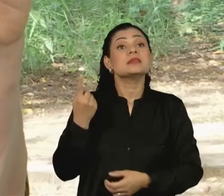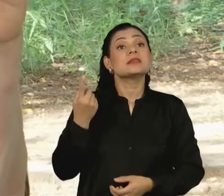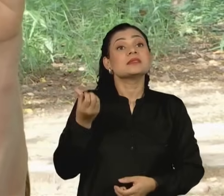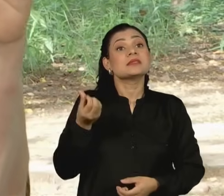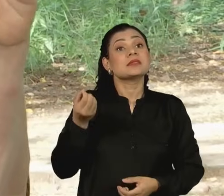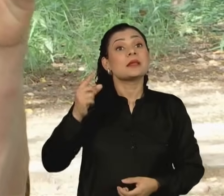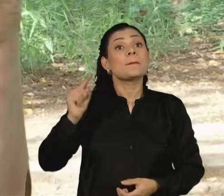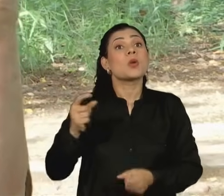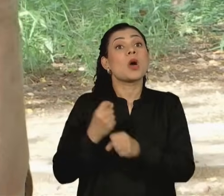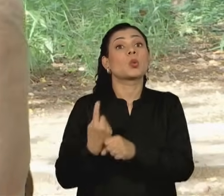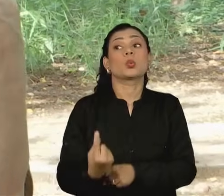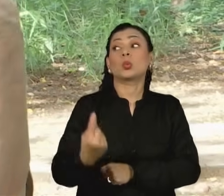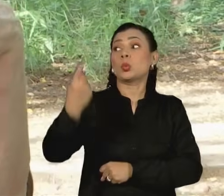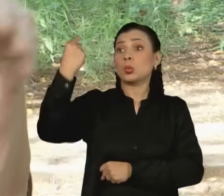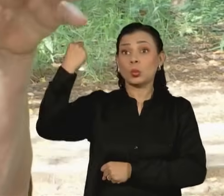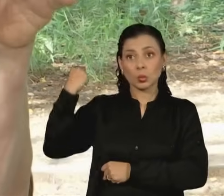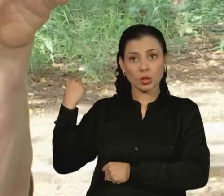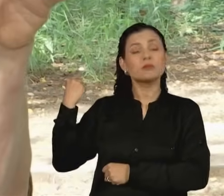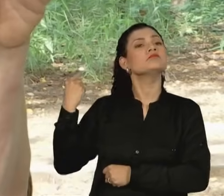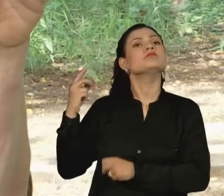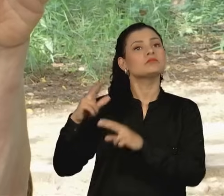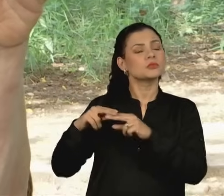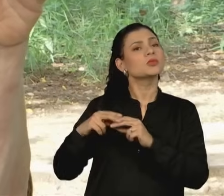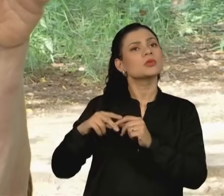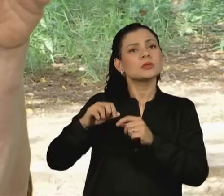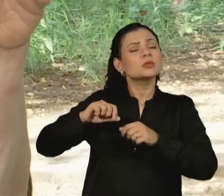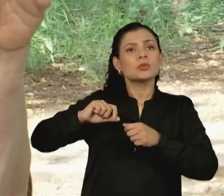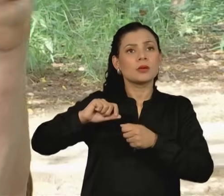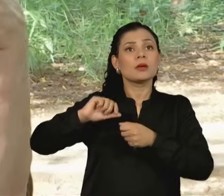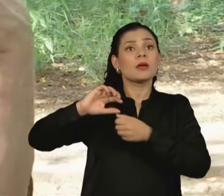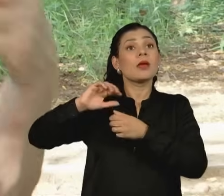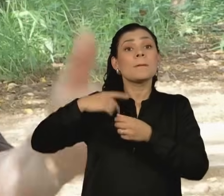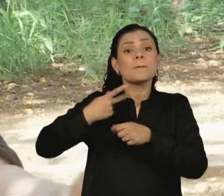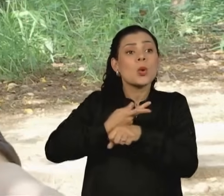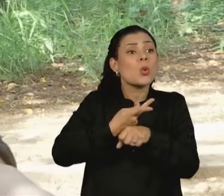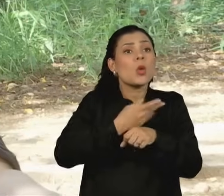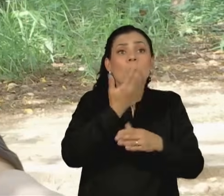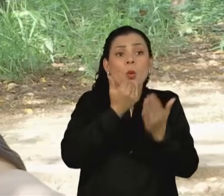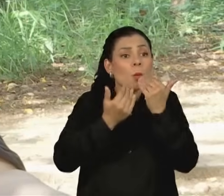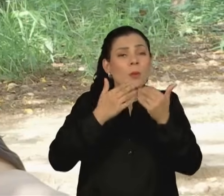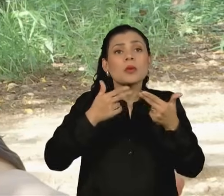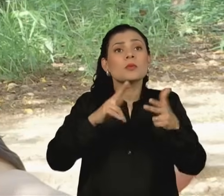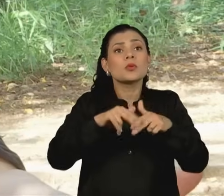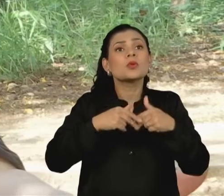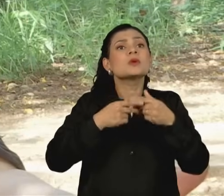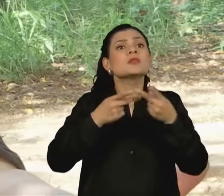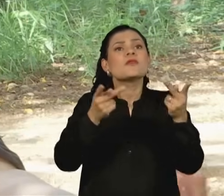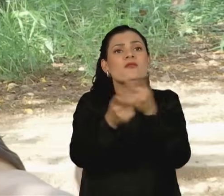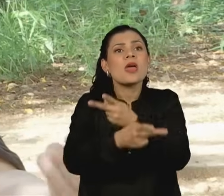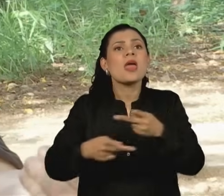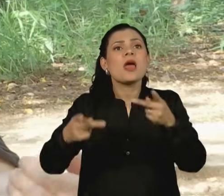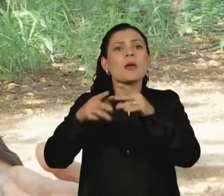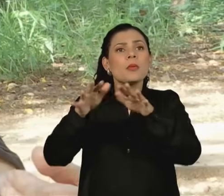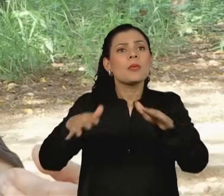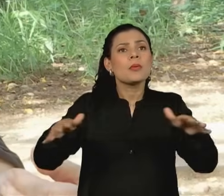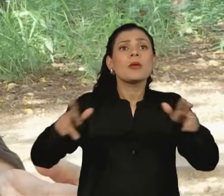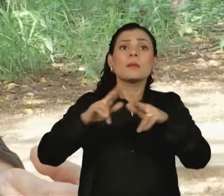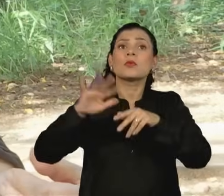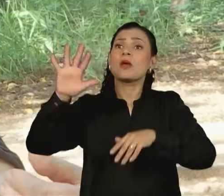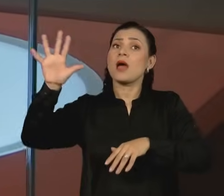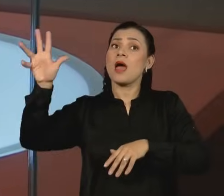atrás, e eles vinham para o mar para procurar comida. E os ventos e as marés trazem da África aqui